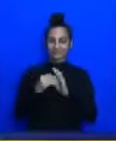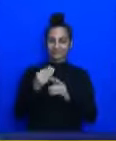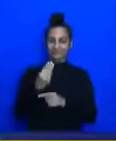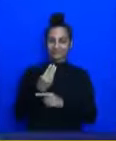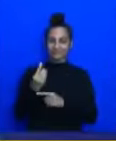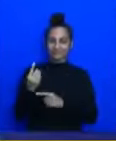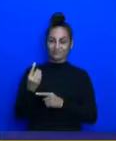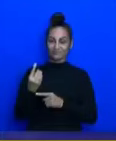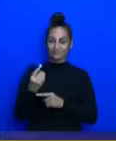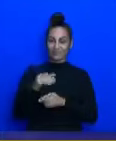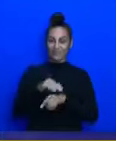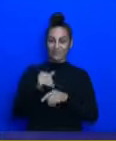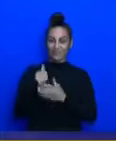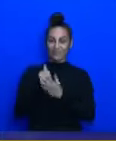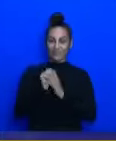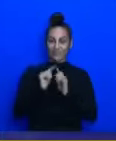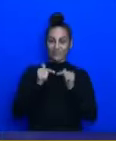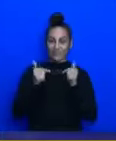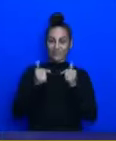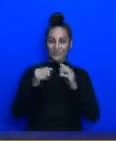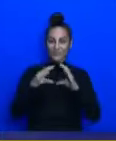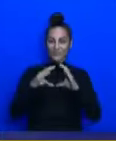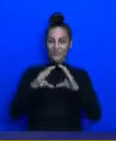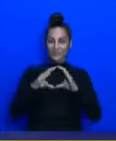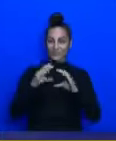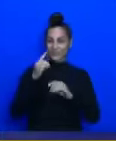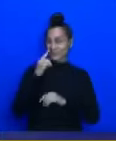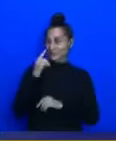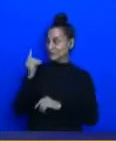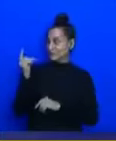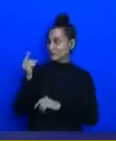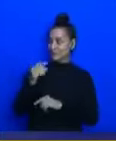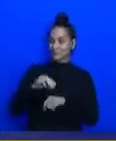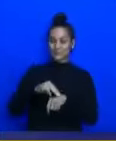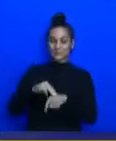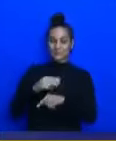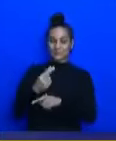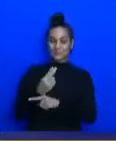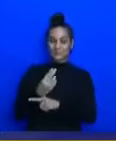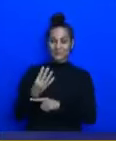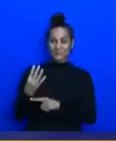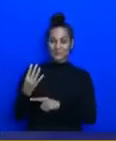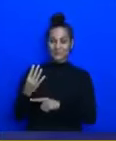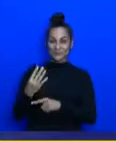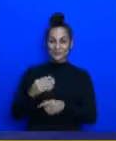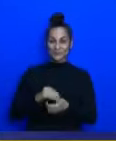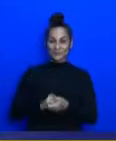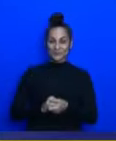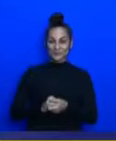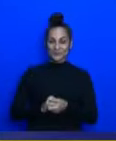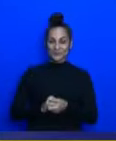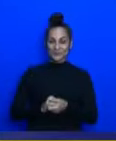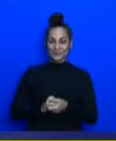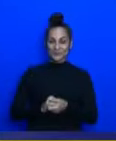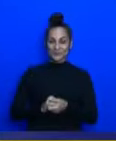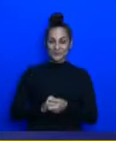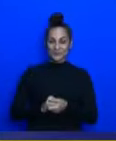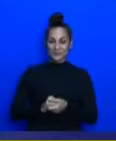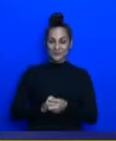01 a 31. Vem sorte, vem sorte. O primeiro número chegando, bola marrom 24. Marrom número 24.